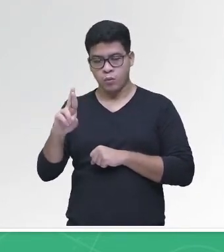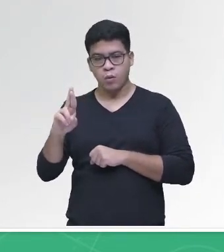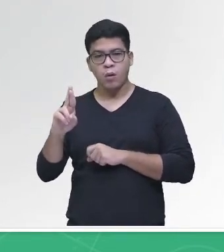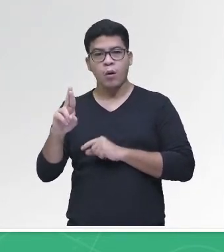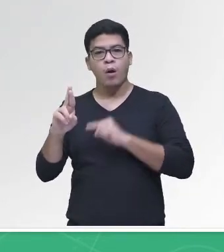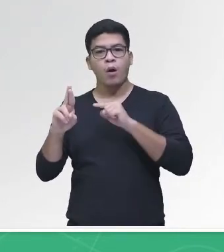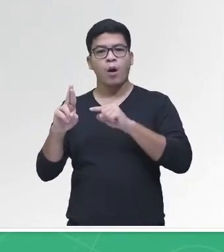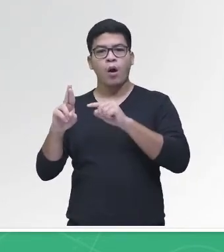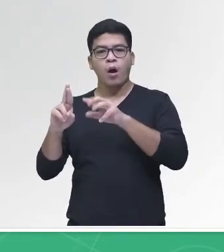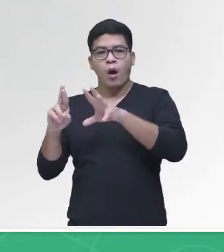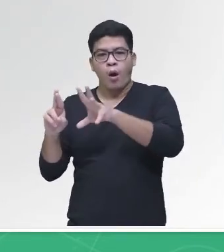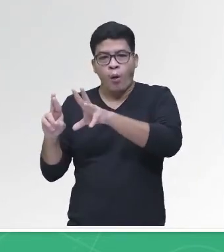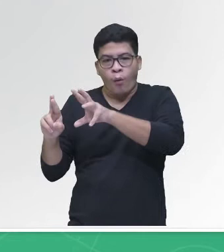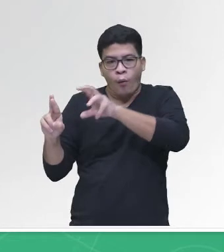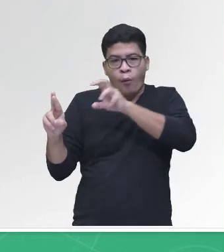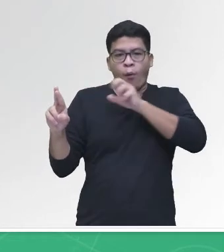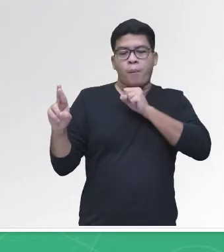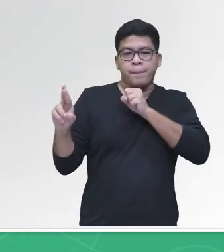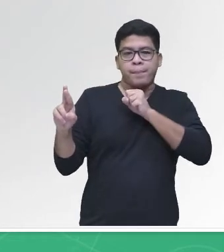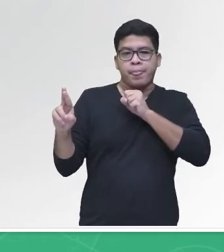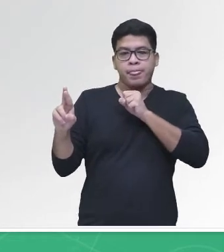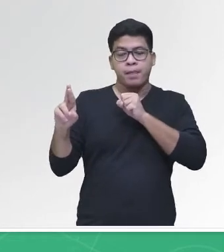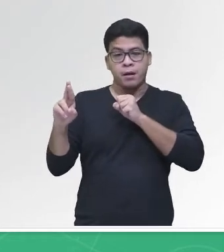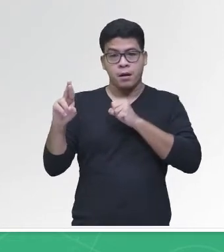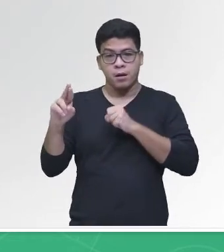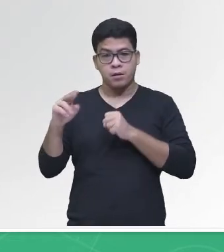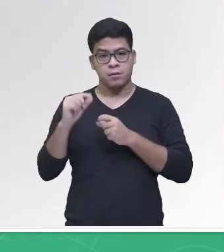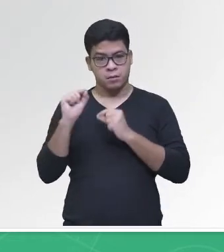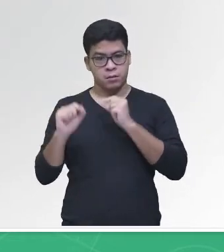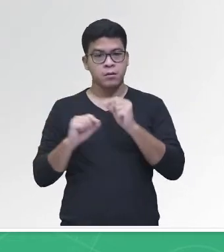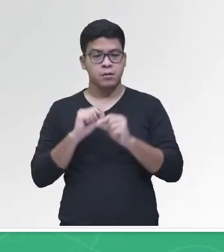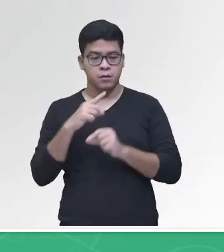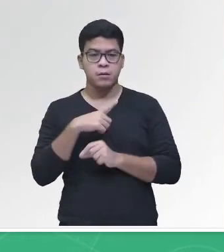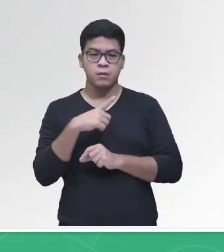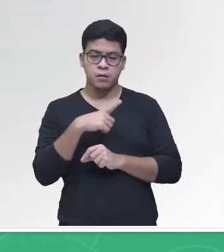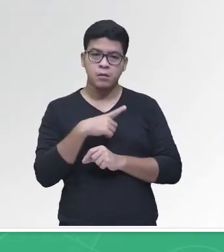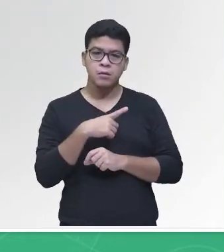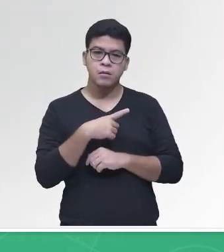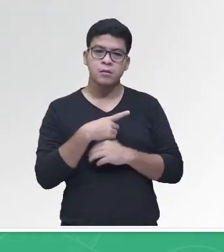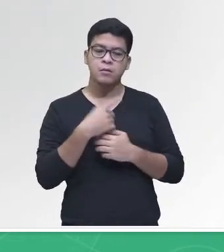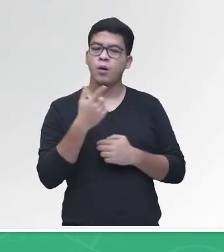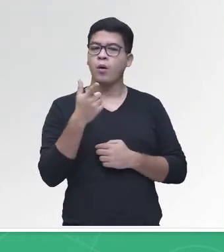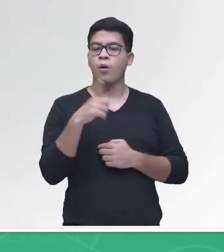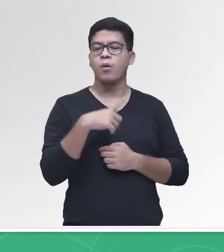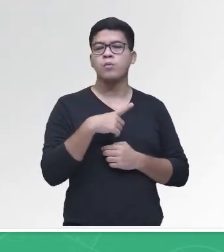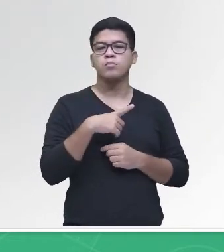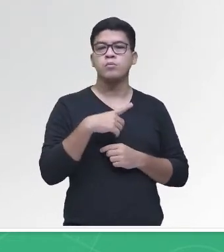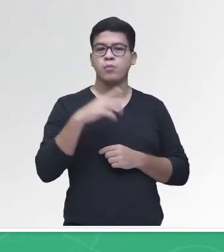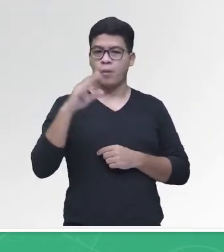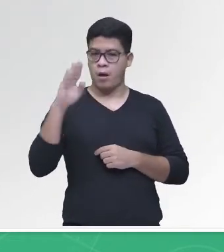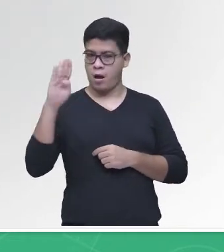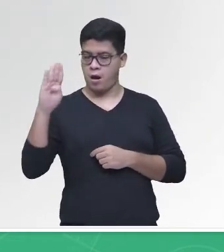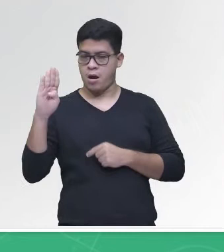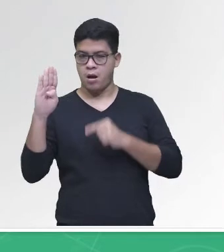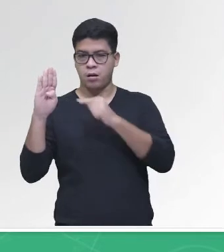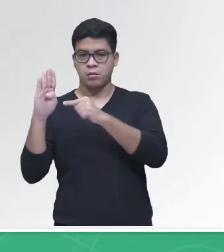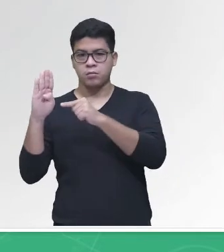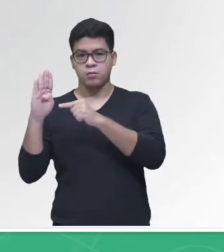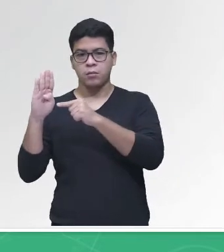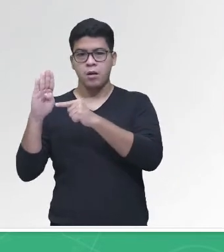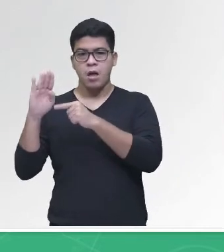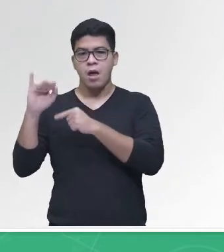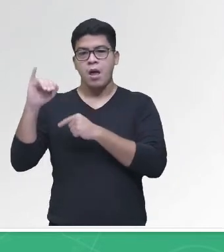é aquele que está eletrizado. E o corpo B, ele vai ser o induzido, porque ele está neutro.